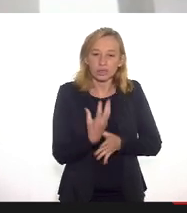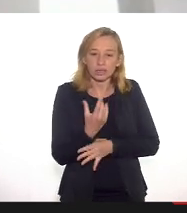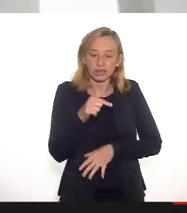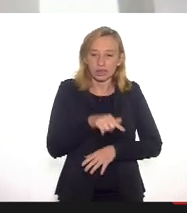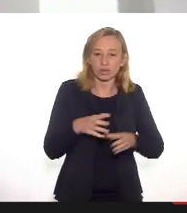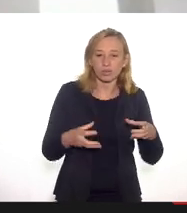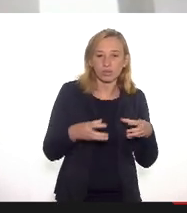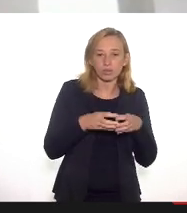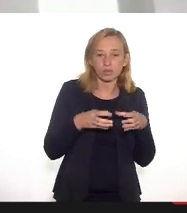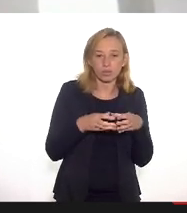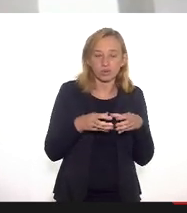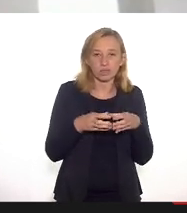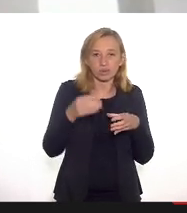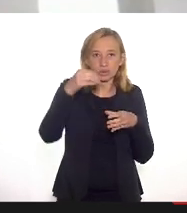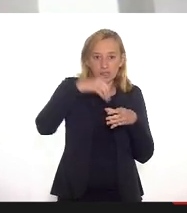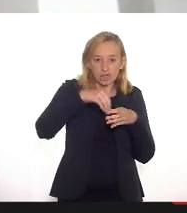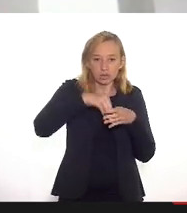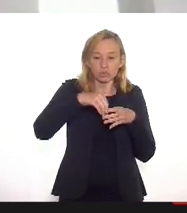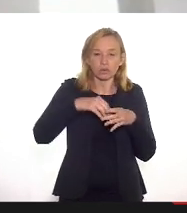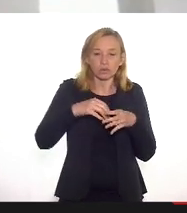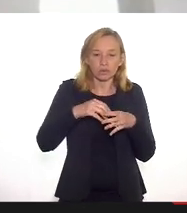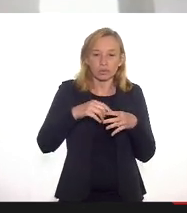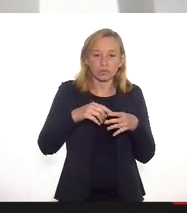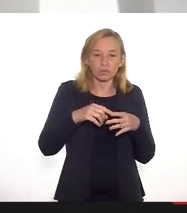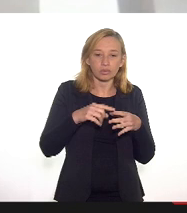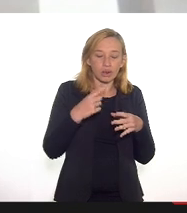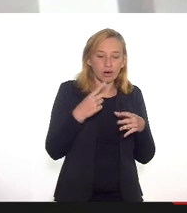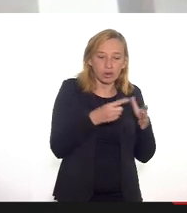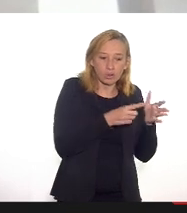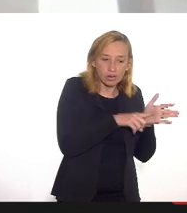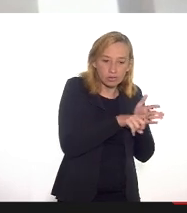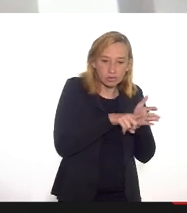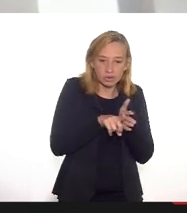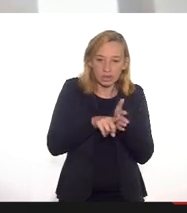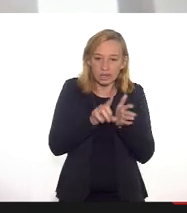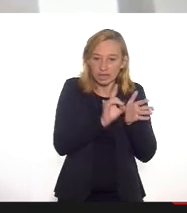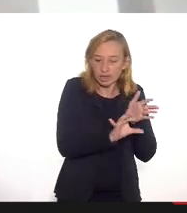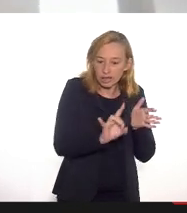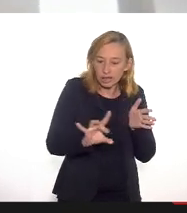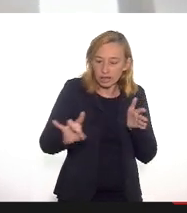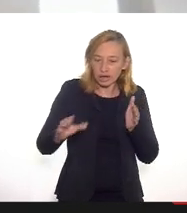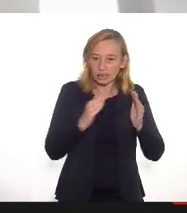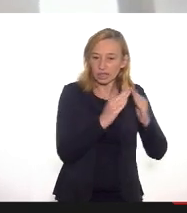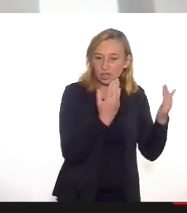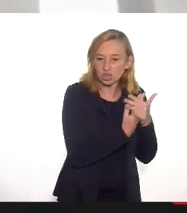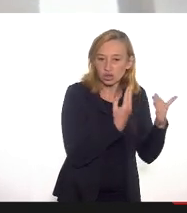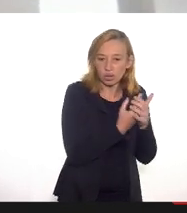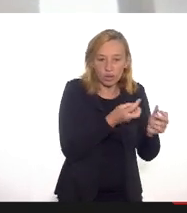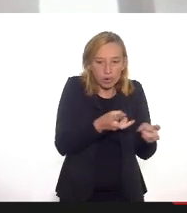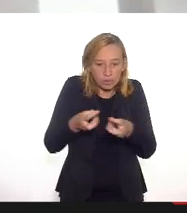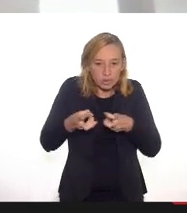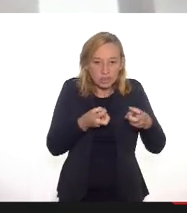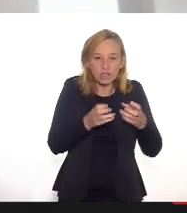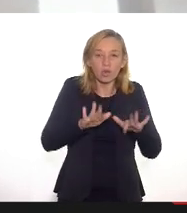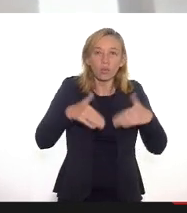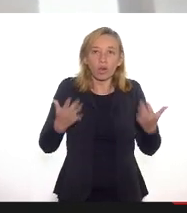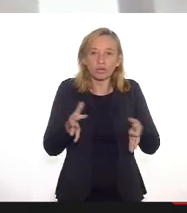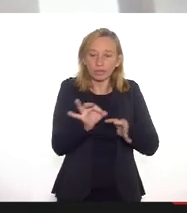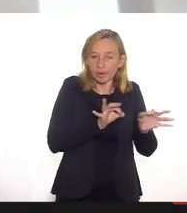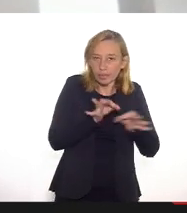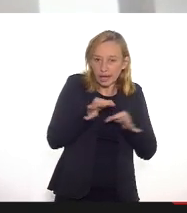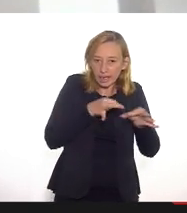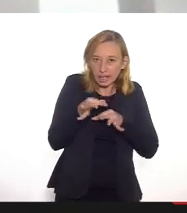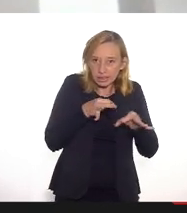comissão interna para poder rodar as unidades e observar quais delas já estão preparadas. A gente